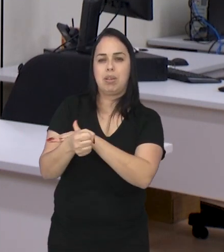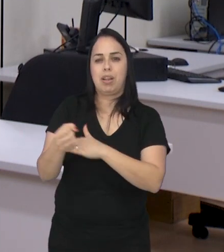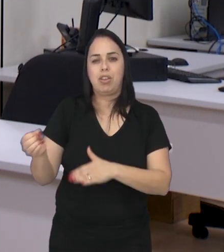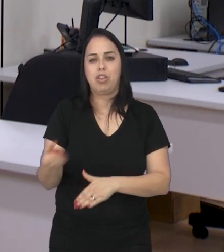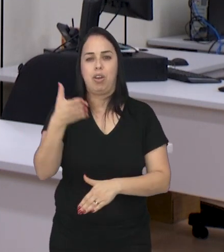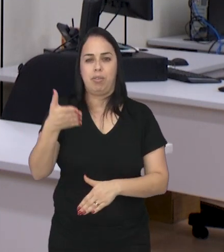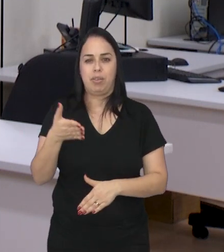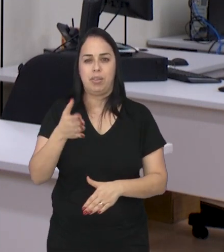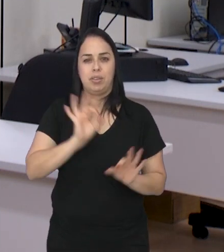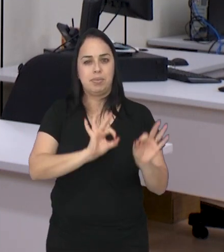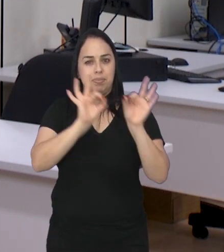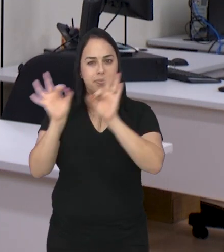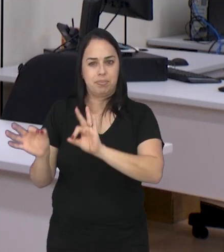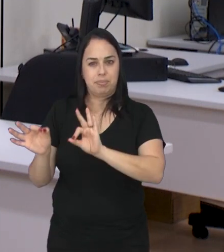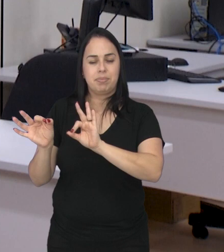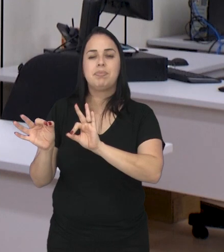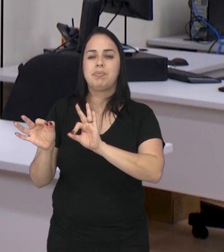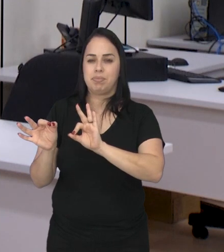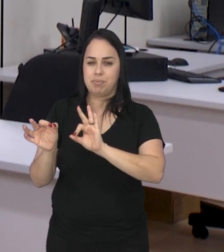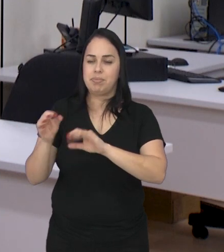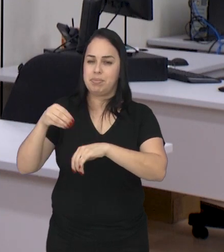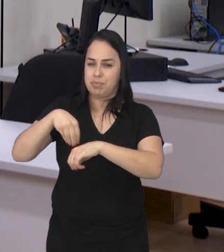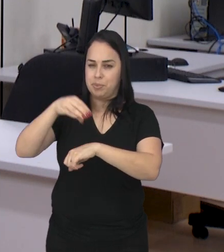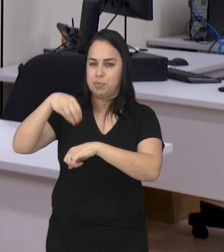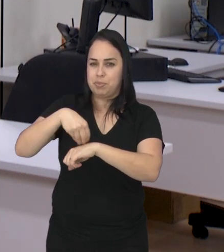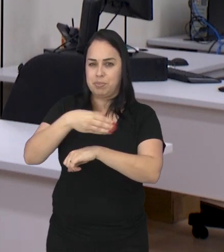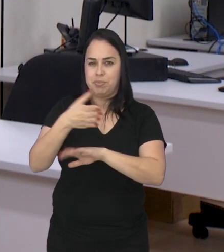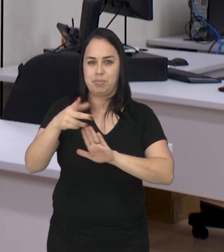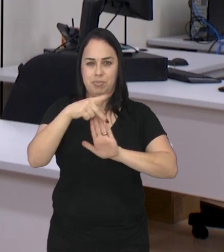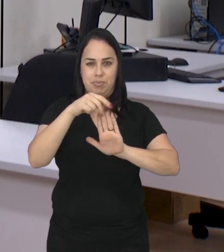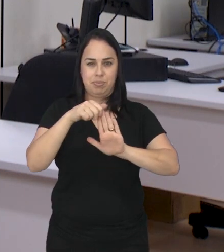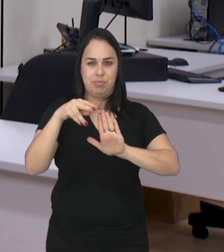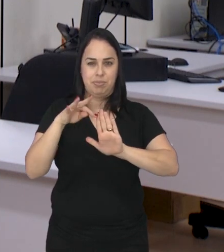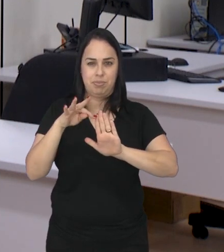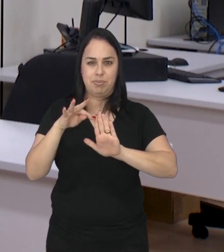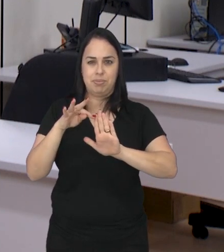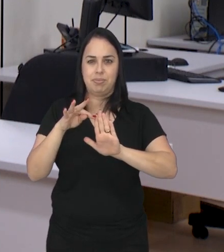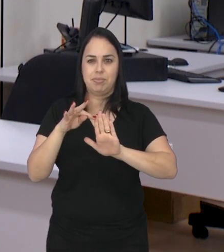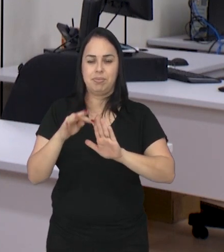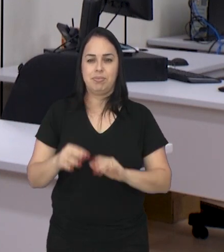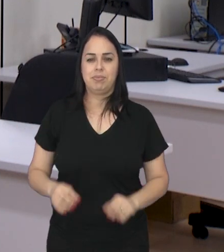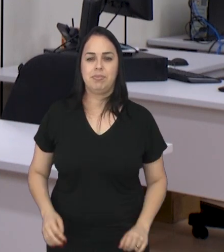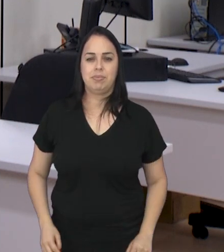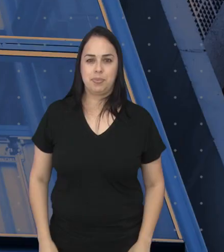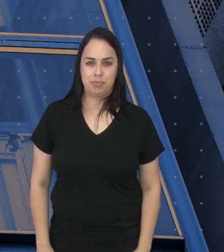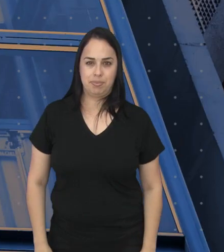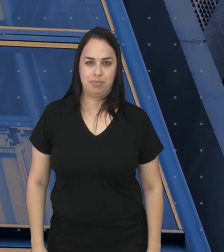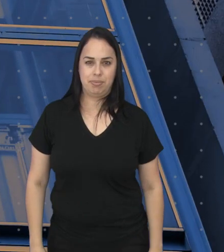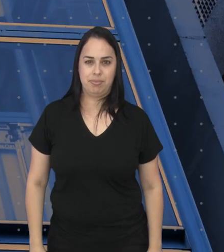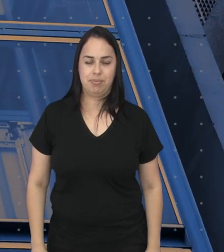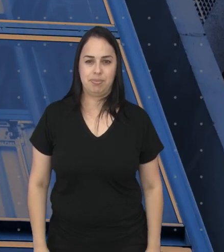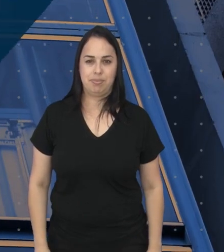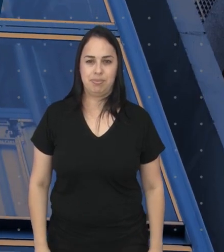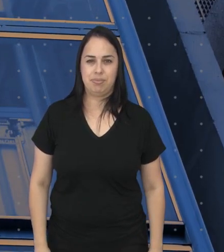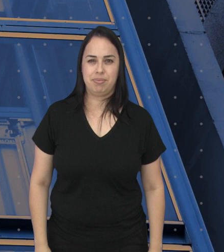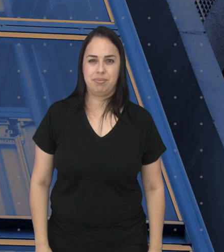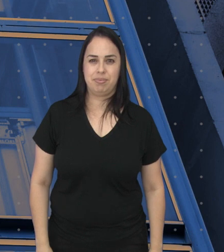recolocação profissional confira as oportunidades que separamos para você no PAT de São José dos Campos